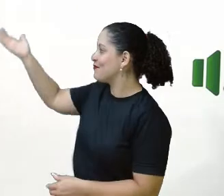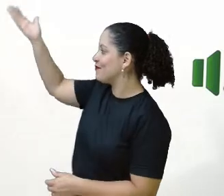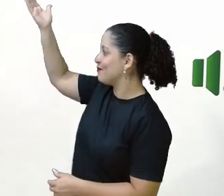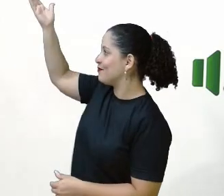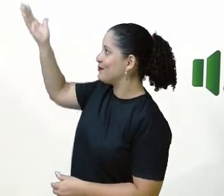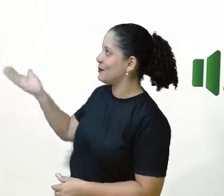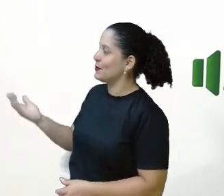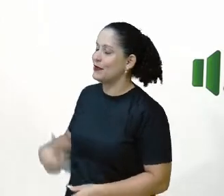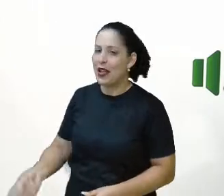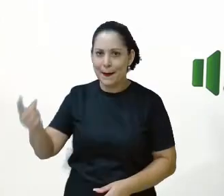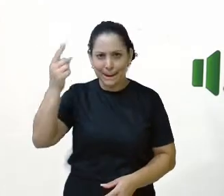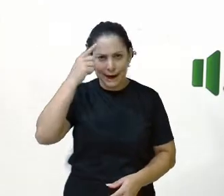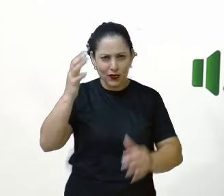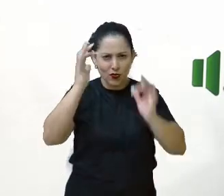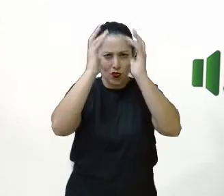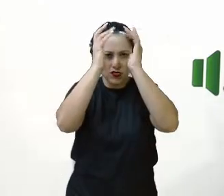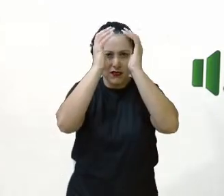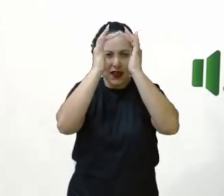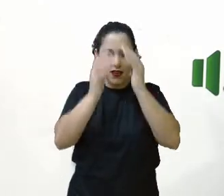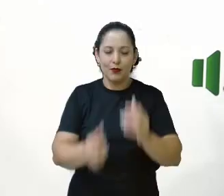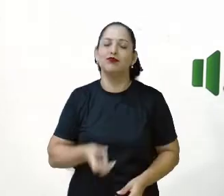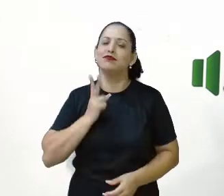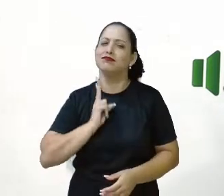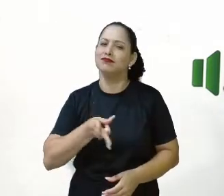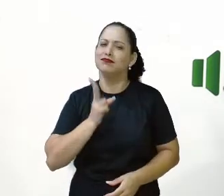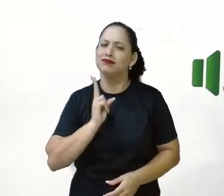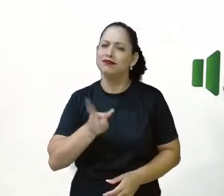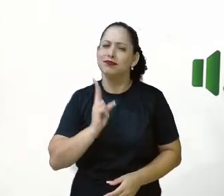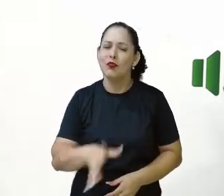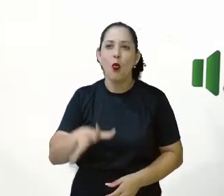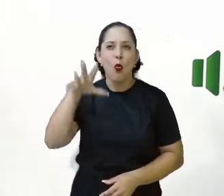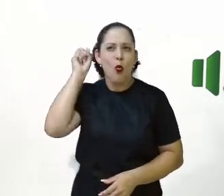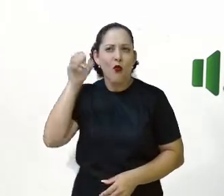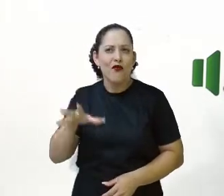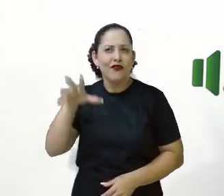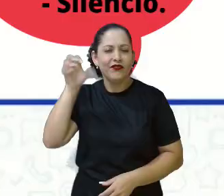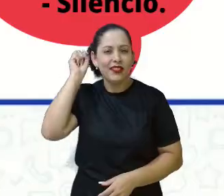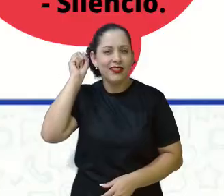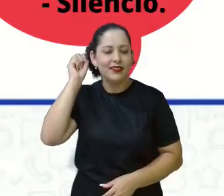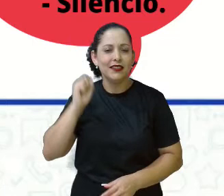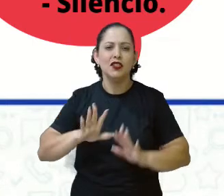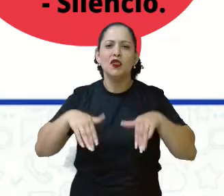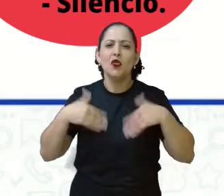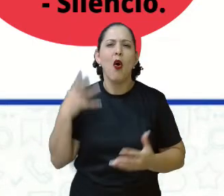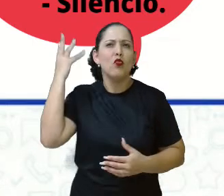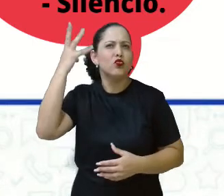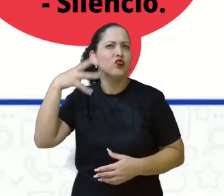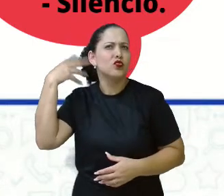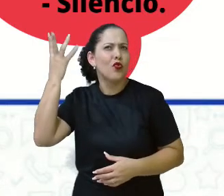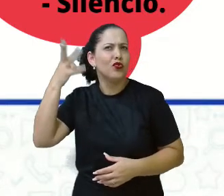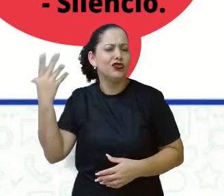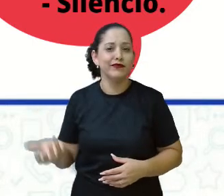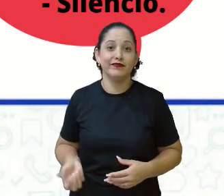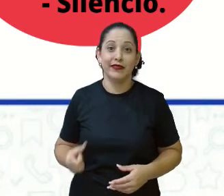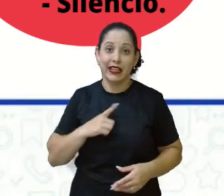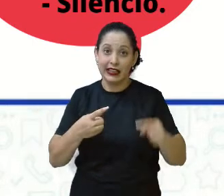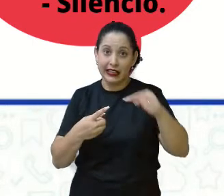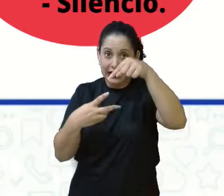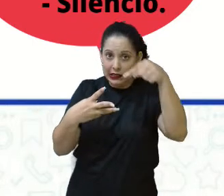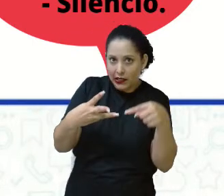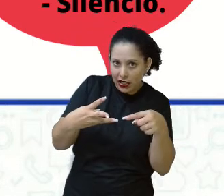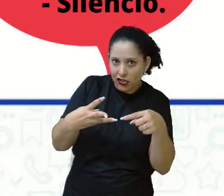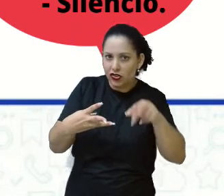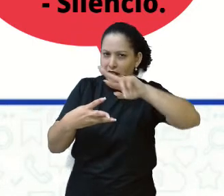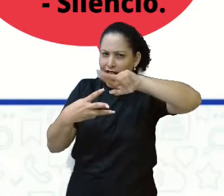que o nosso cérebro tem um trabalho contínuo e permanente para ouvir. E que sons são esses? Então, existem 3 tipos de